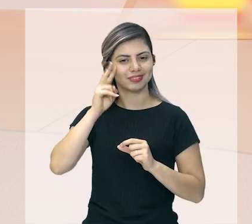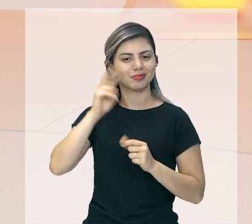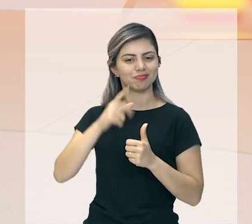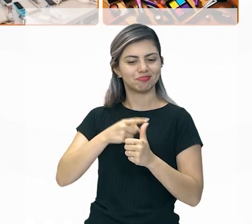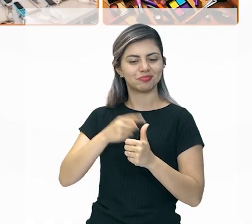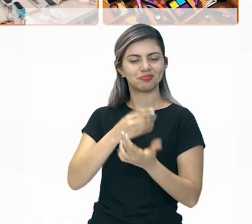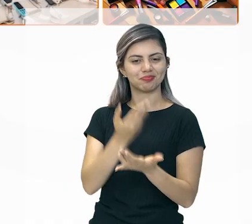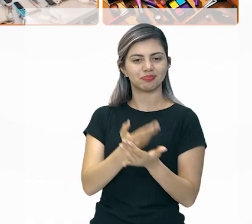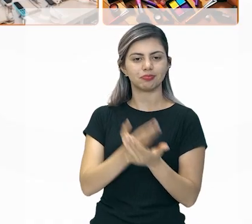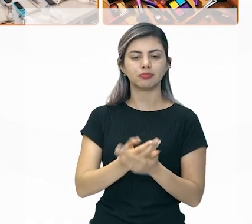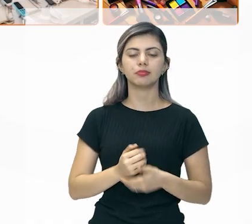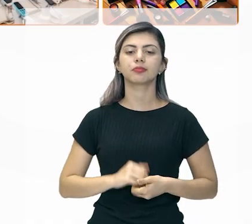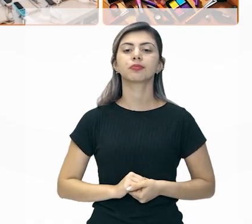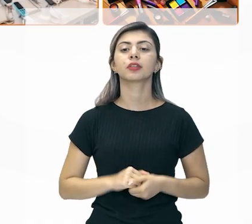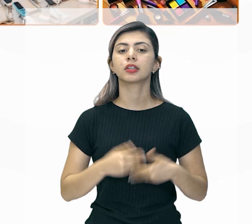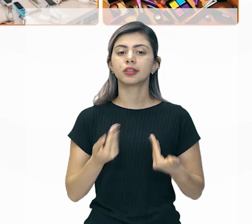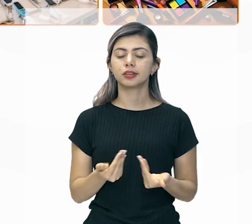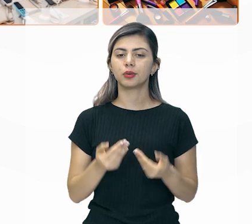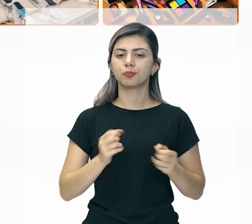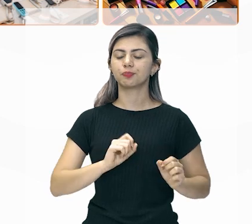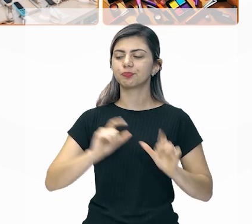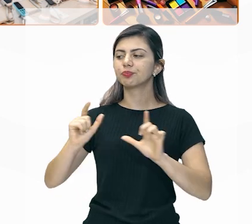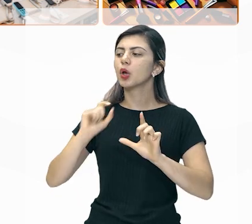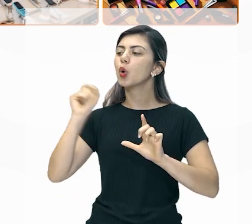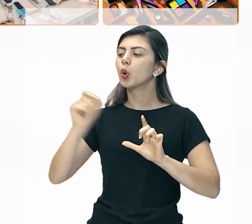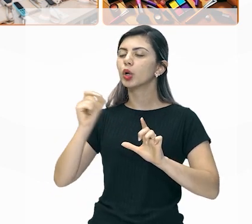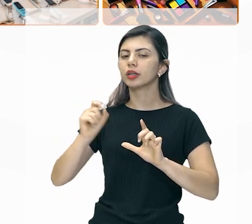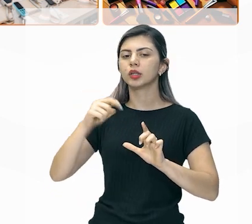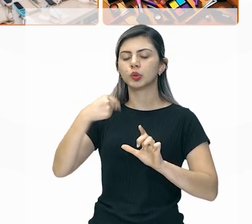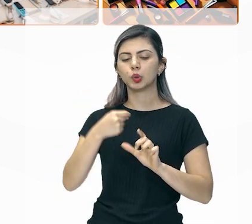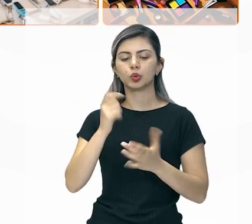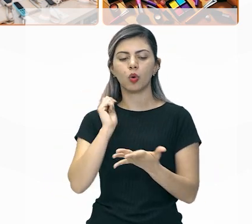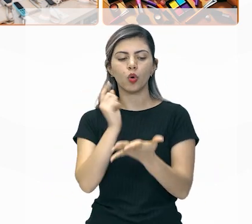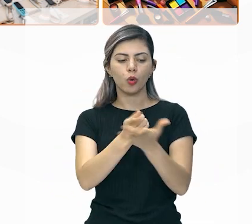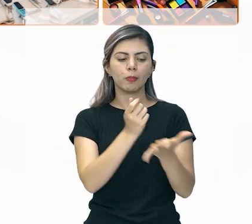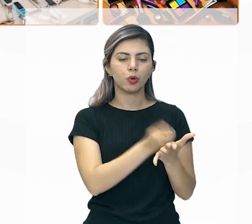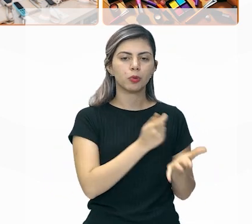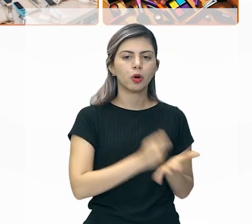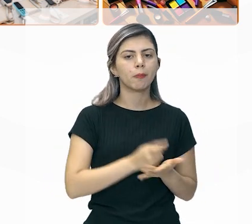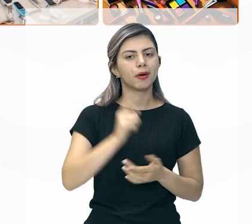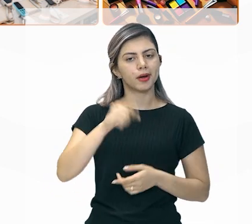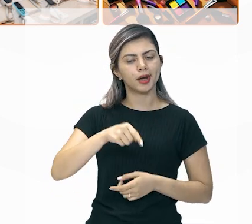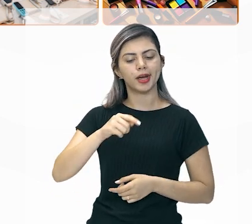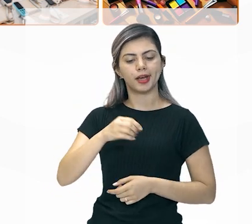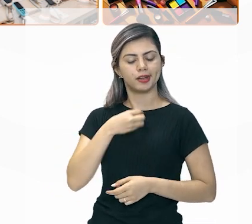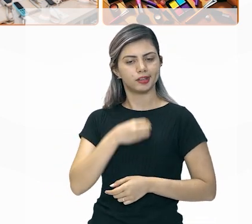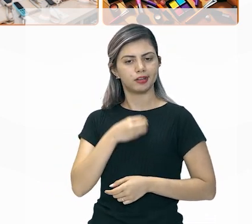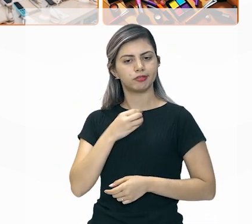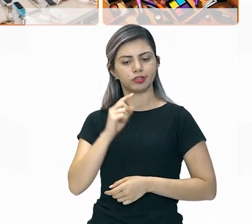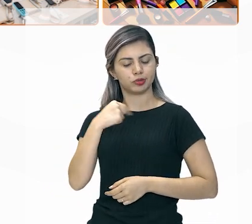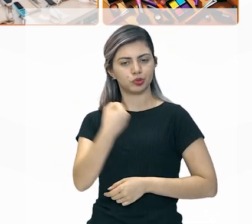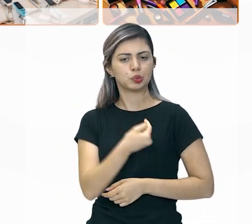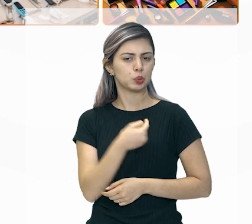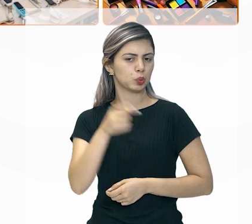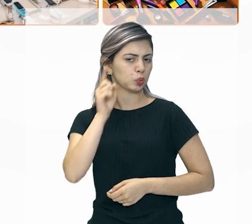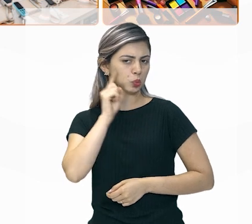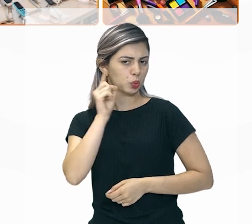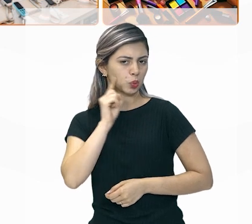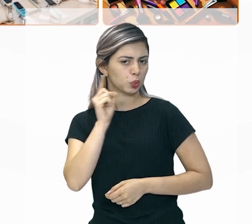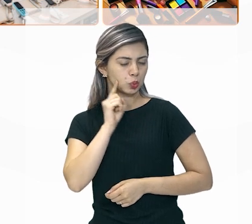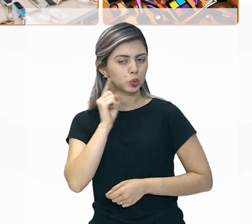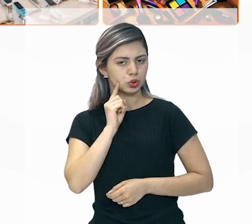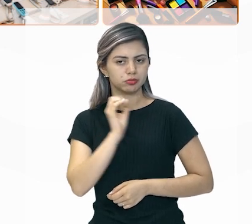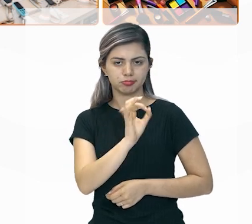gente, ele faz parte, como a gente vai ver nessa próxima tela, né? O consumo, ele faz parte do nosso dia a dia, né? Ele tem